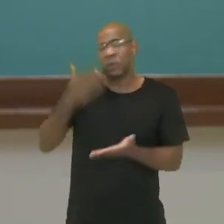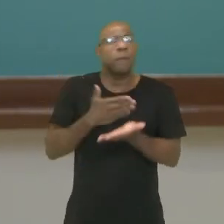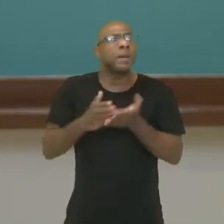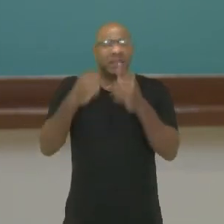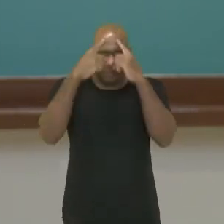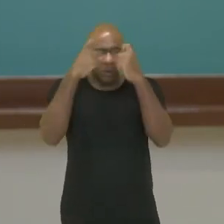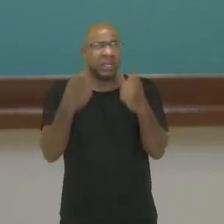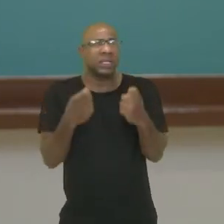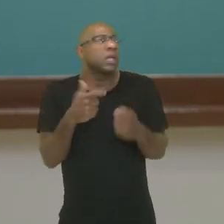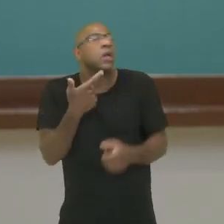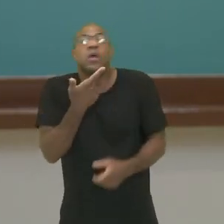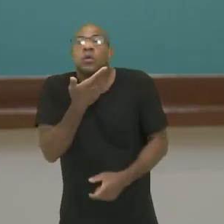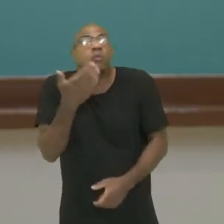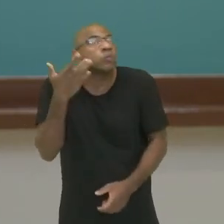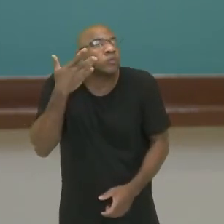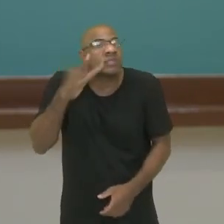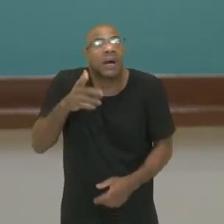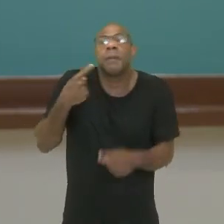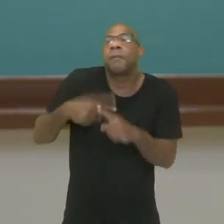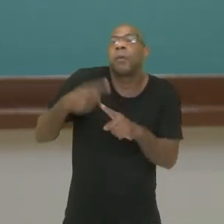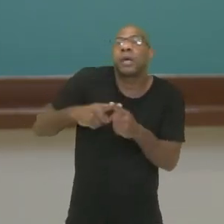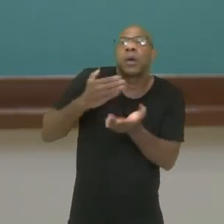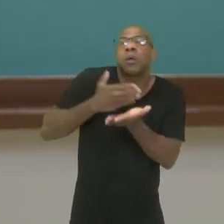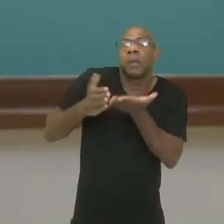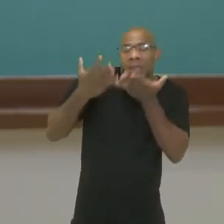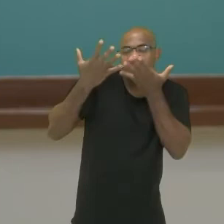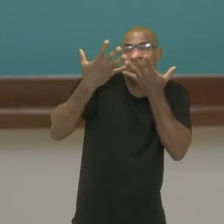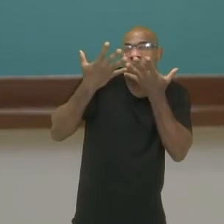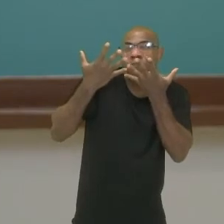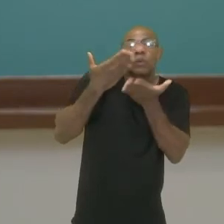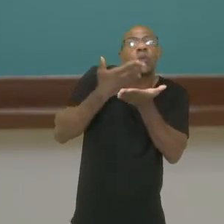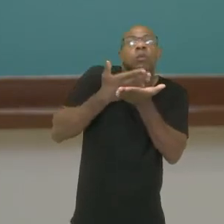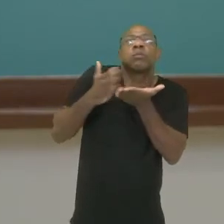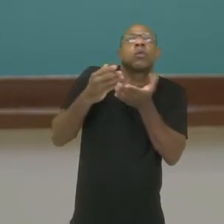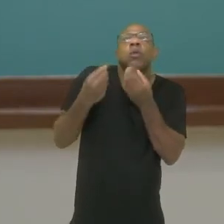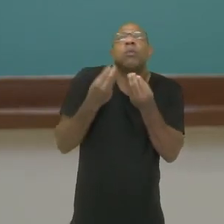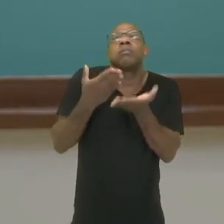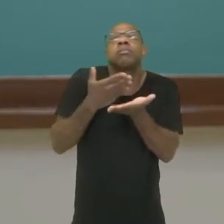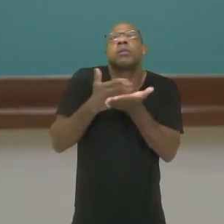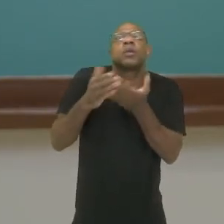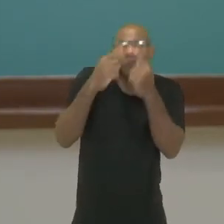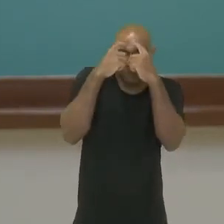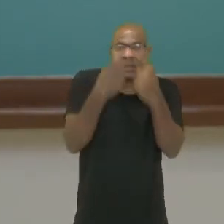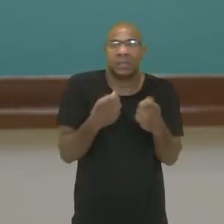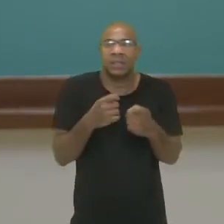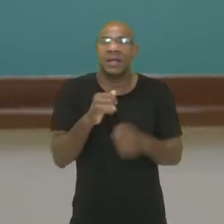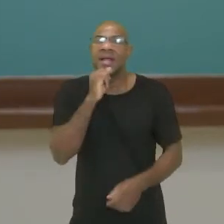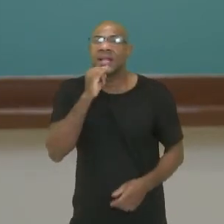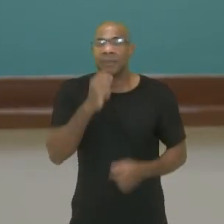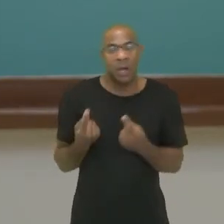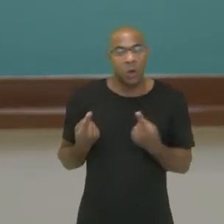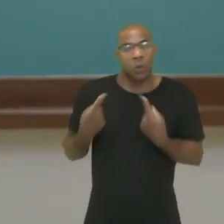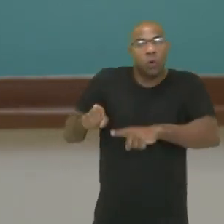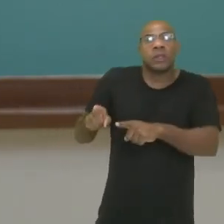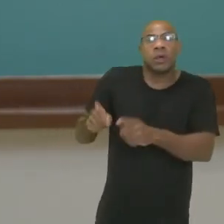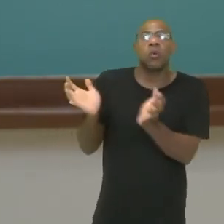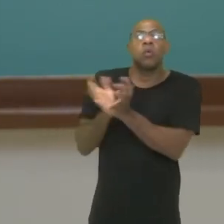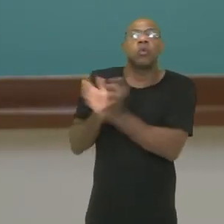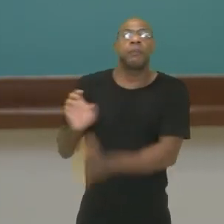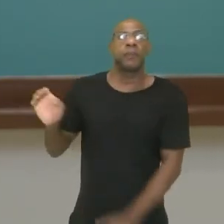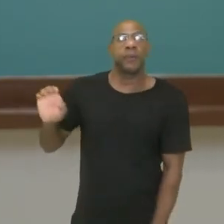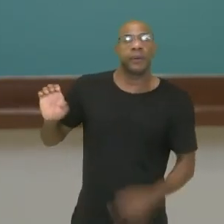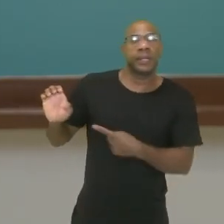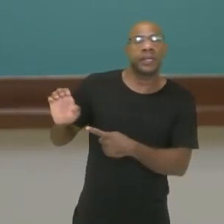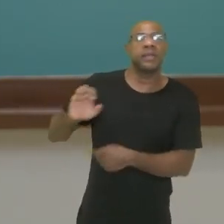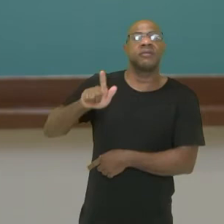violência. Uma violência de gênero, por exemplo. Uma violência contra o movimento LGBTQIA+, por exemplo, pertencentes. Por que a pessoa